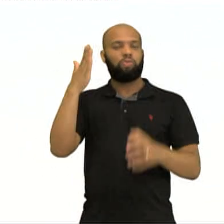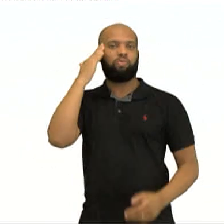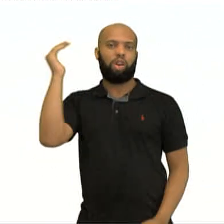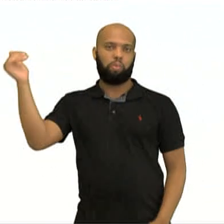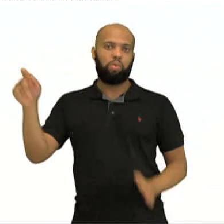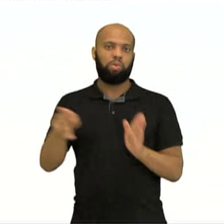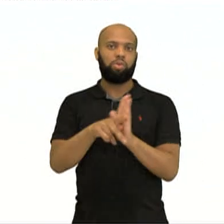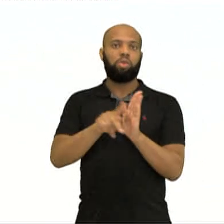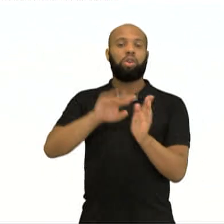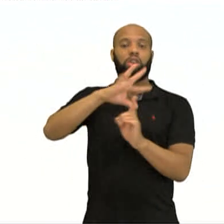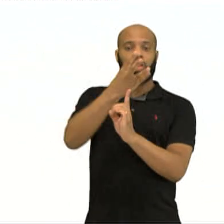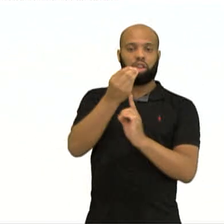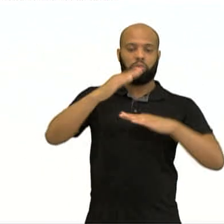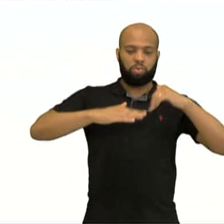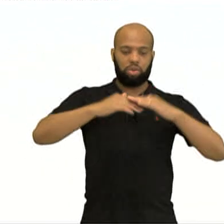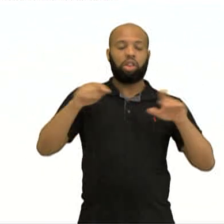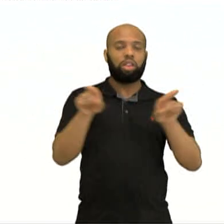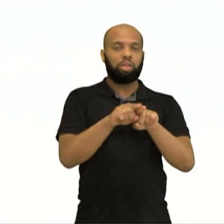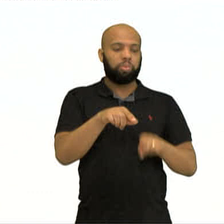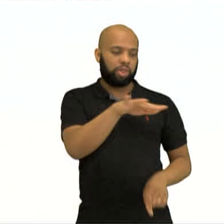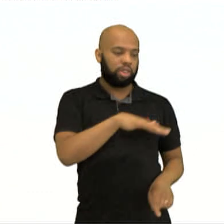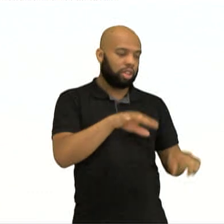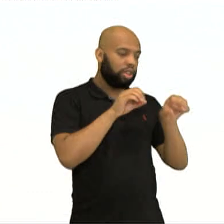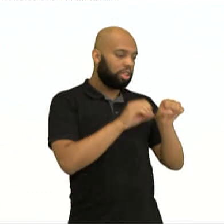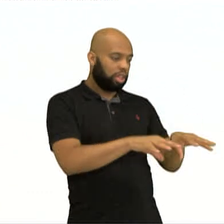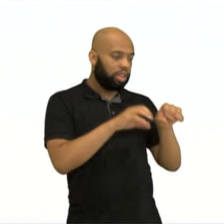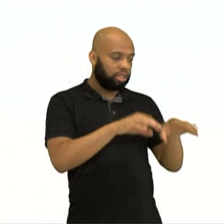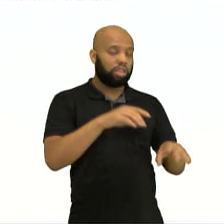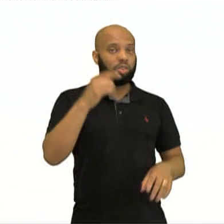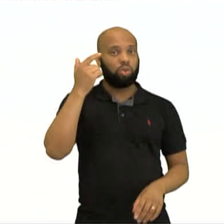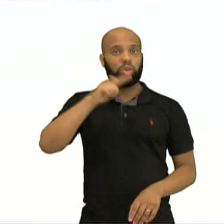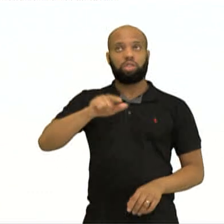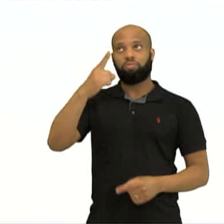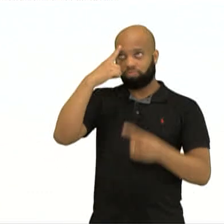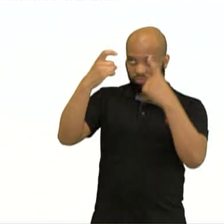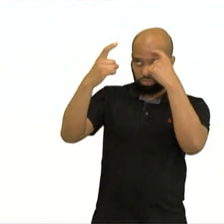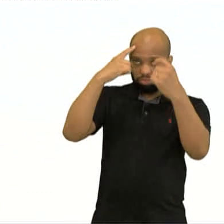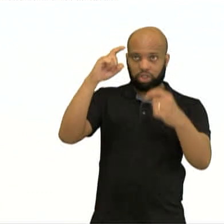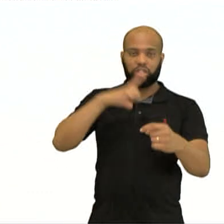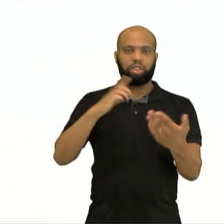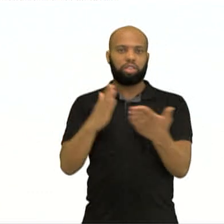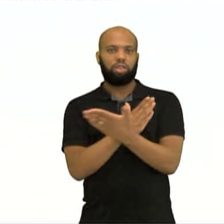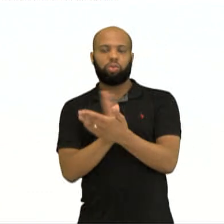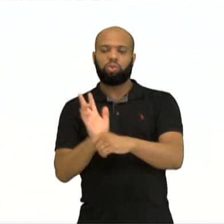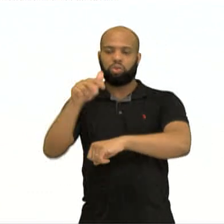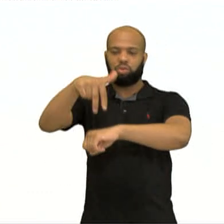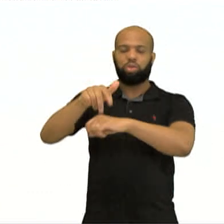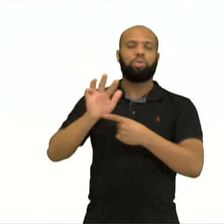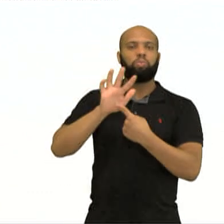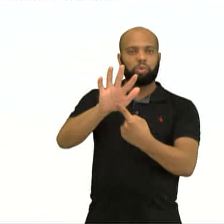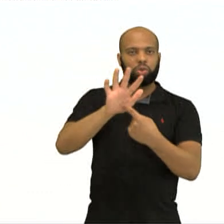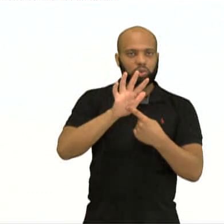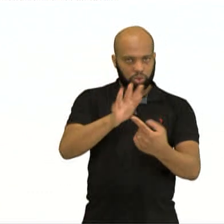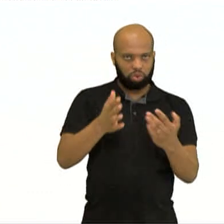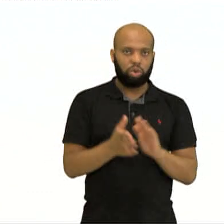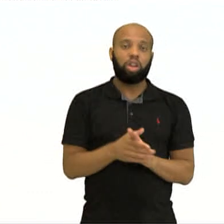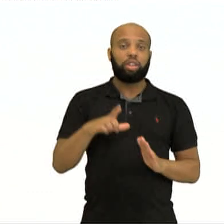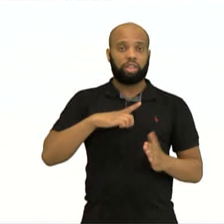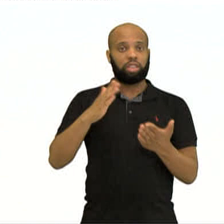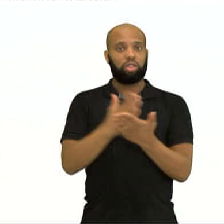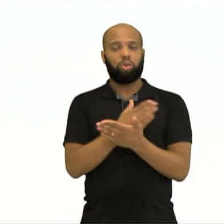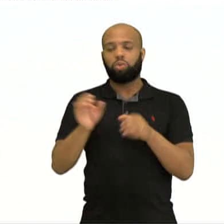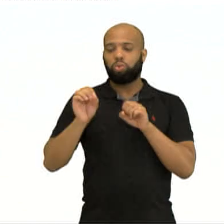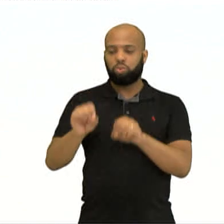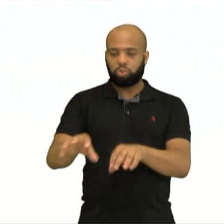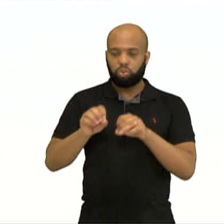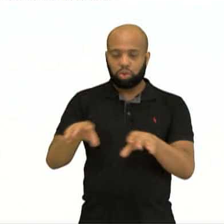no meio artístico quanto educacional e resultaram na criação de espetáculos musicais, álbuns, treinamentos e oficinas